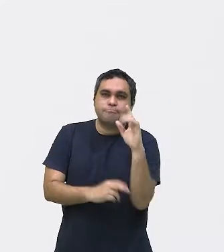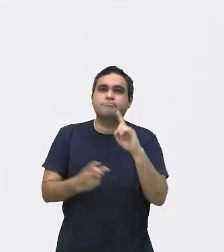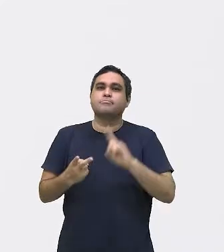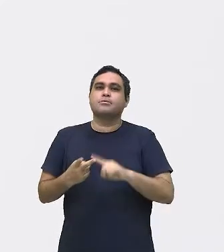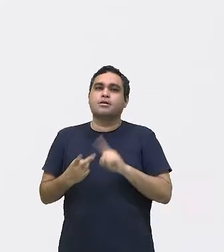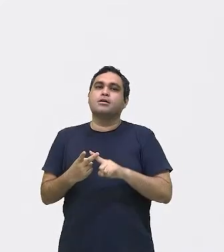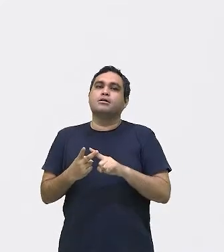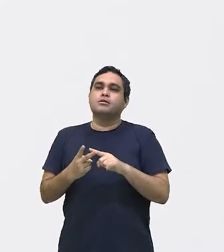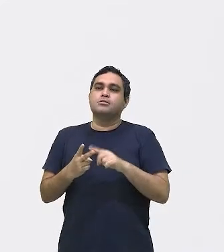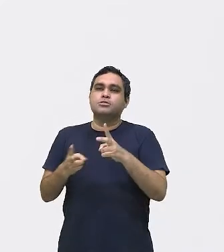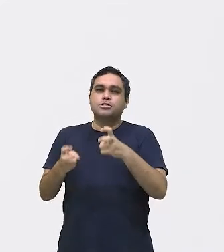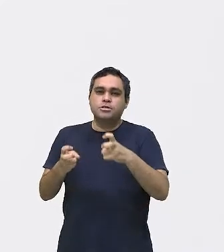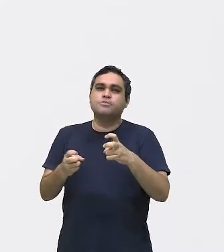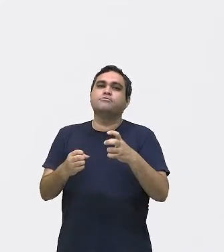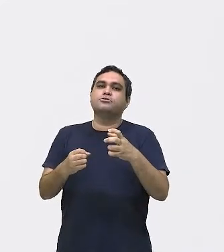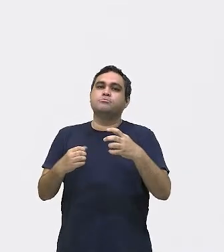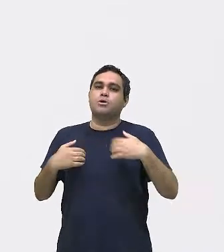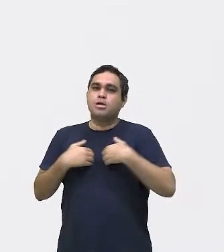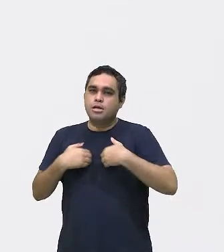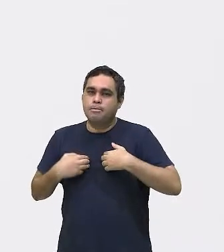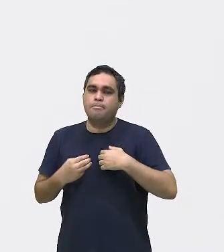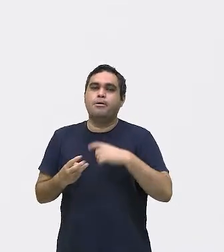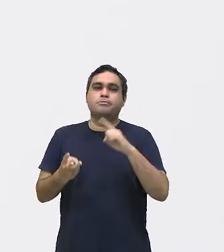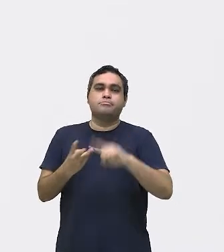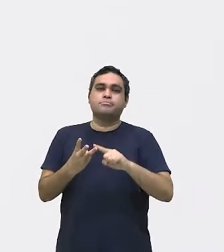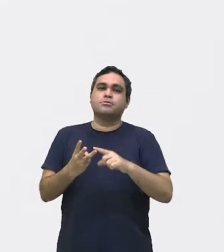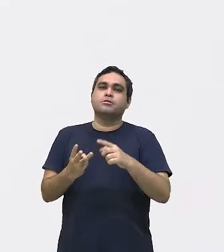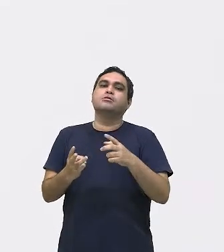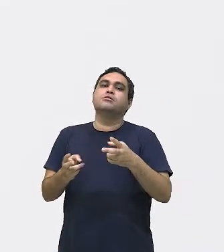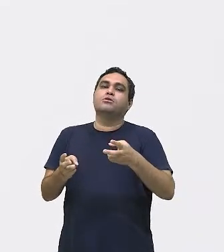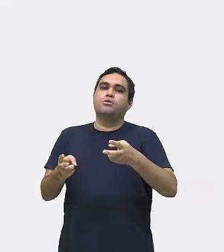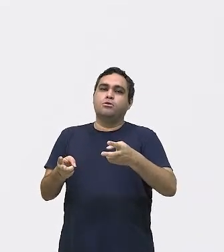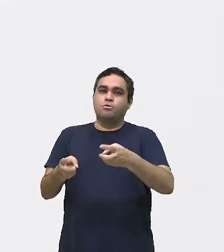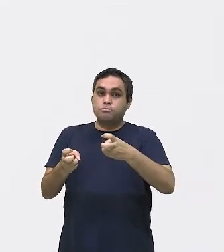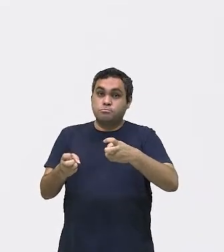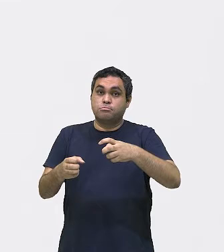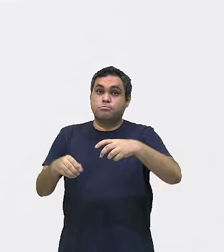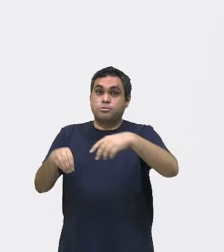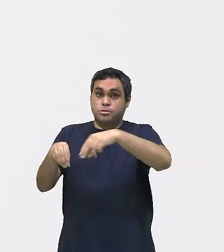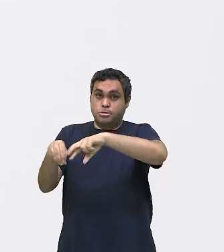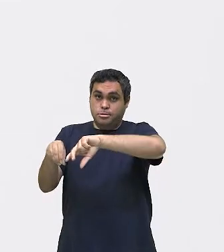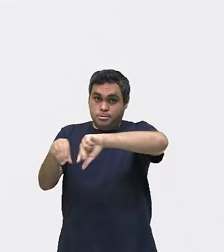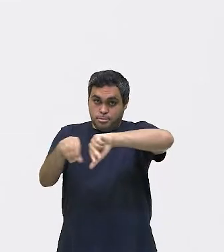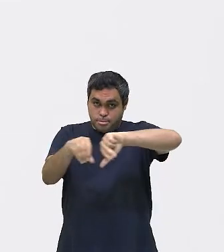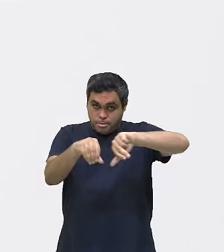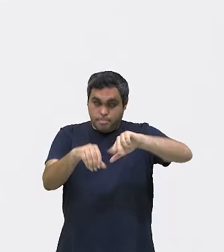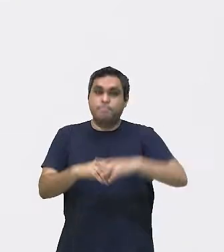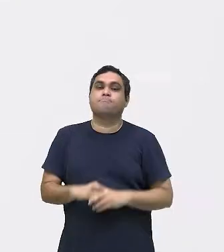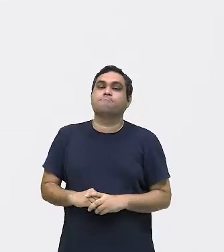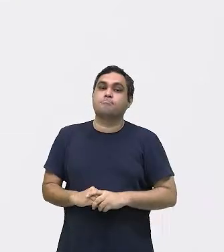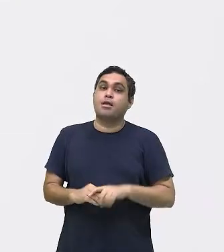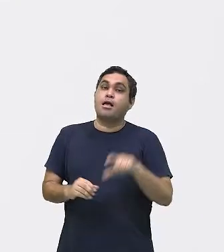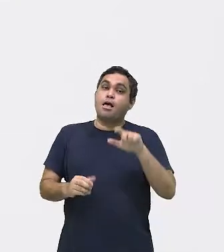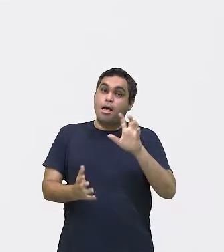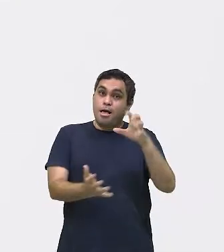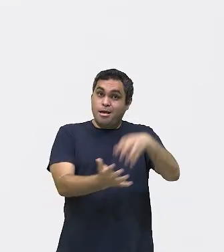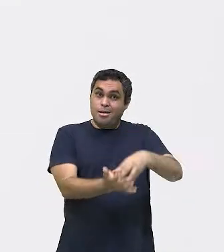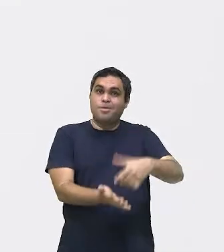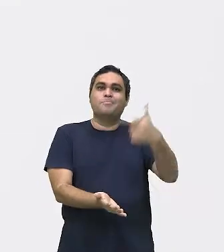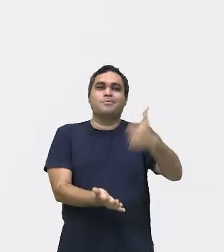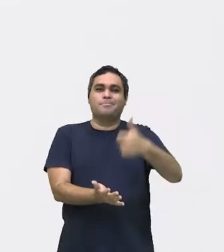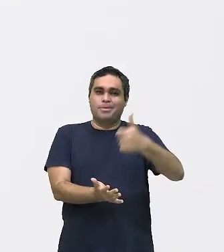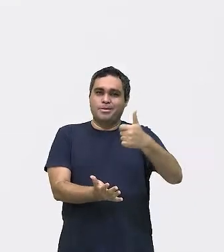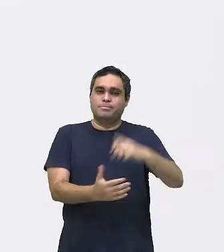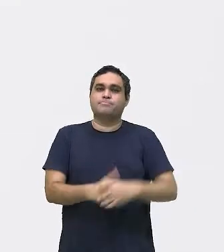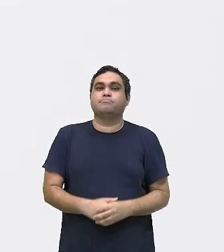extrativismo animal e mineral. Então, esse setor, gente, ele vai ser responsável aí para produzir, né,